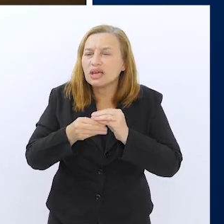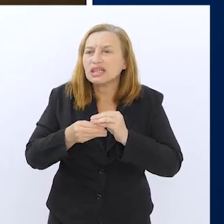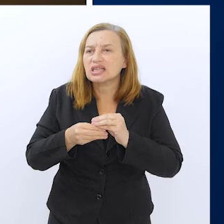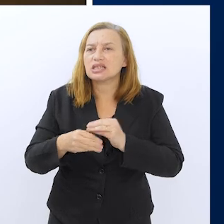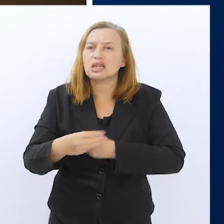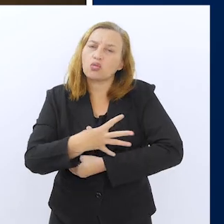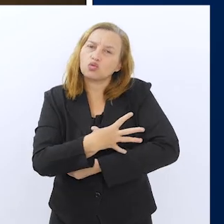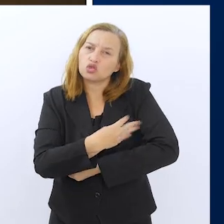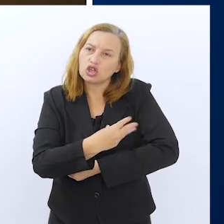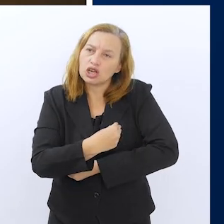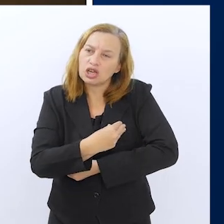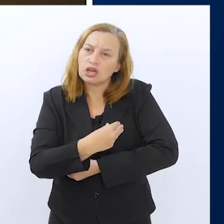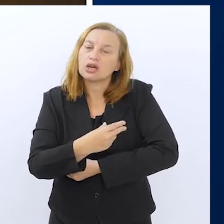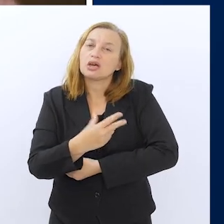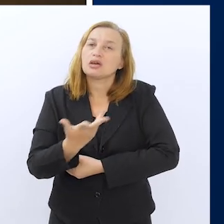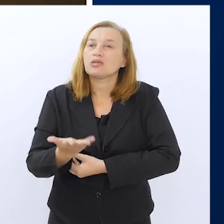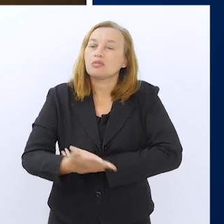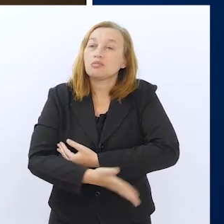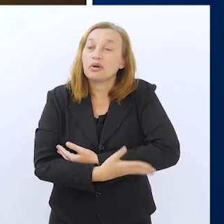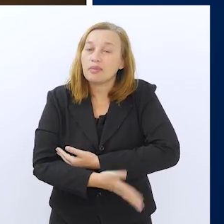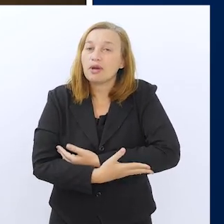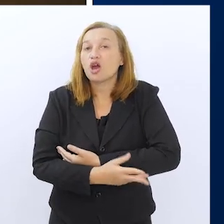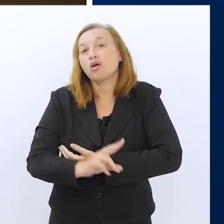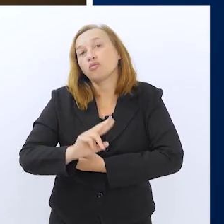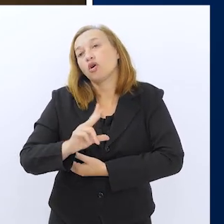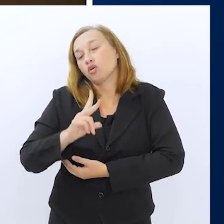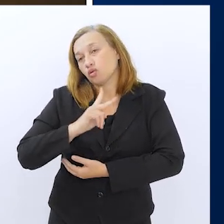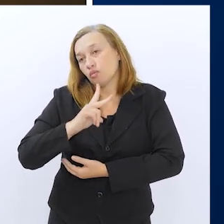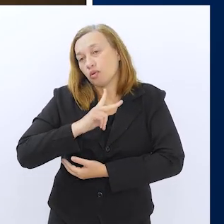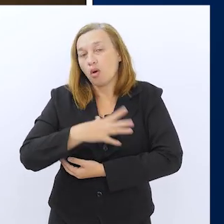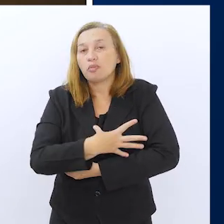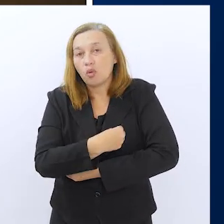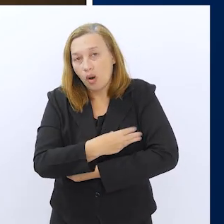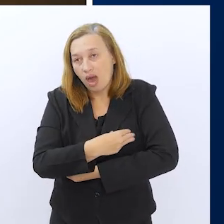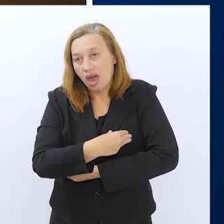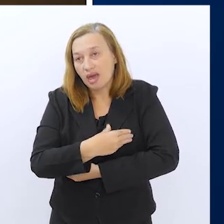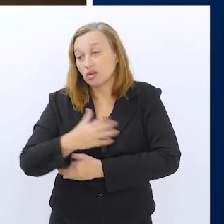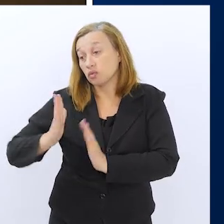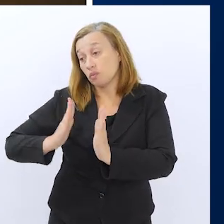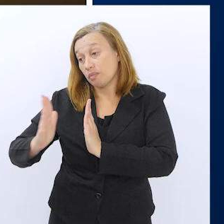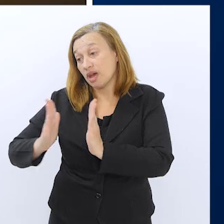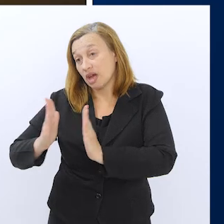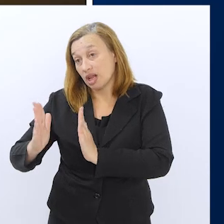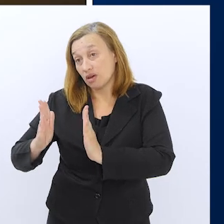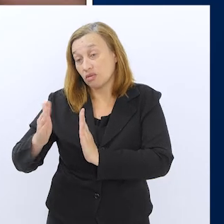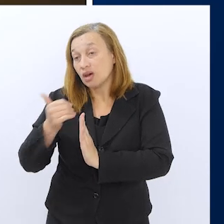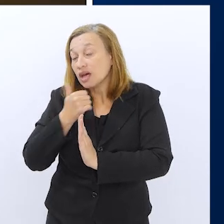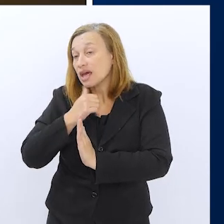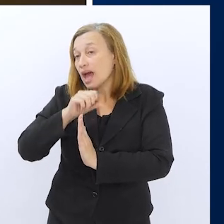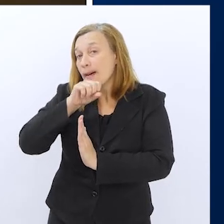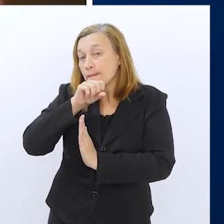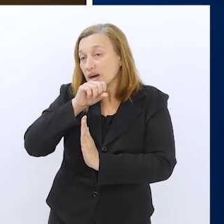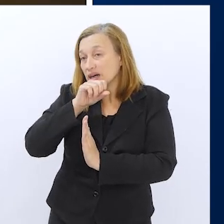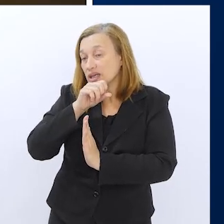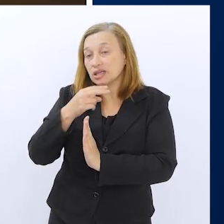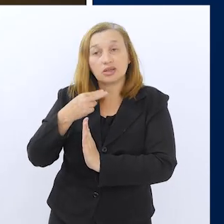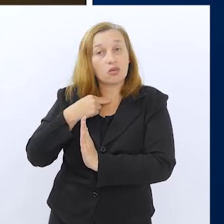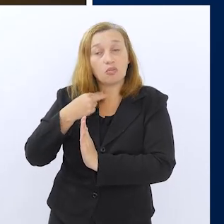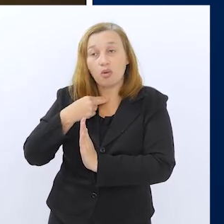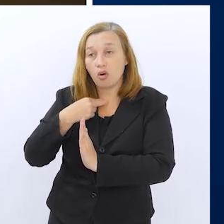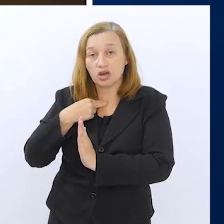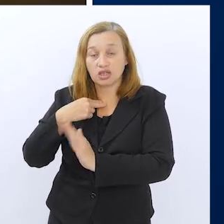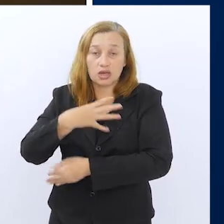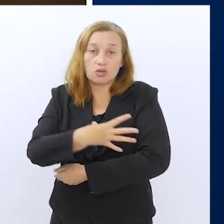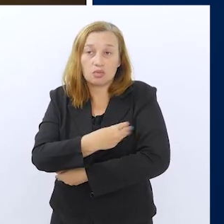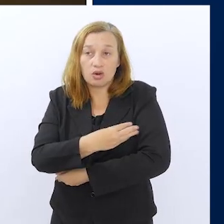alguma complementação para o bebê, que seja até do próprio leite materno, que seja dado, né, nesses utensílios que não tenham